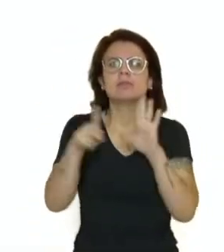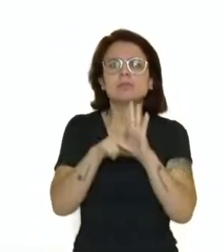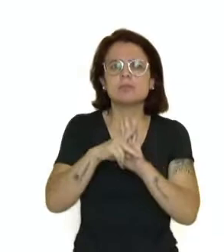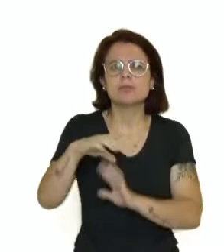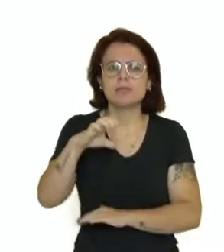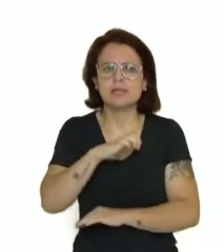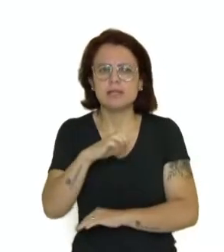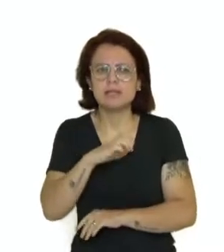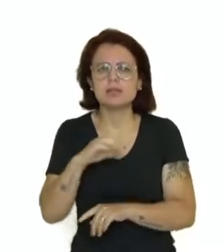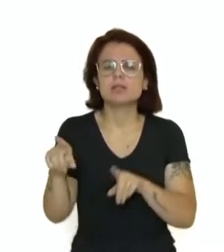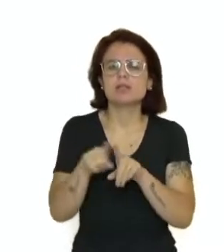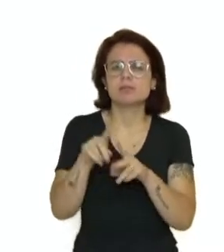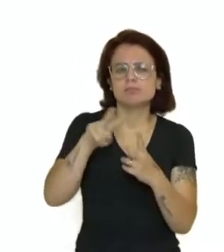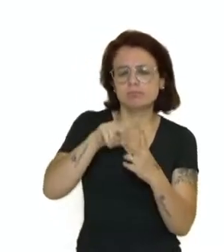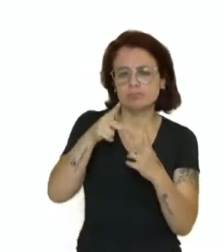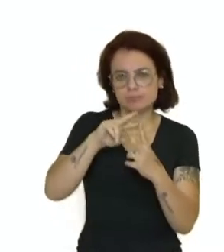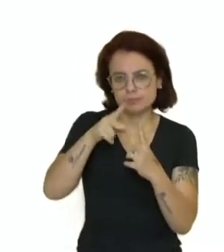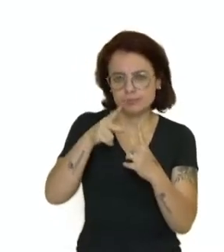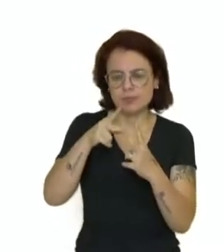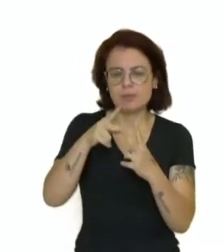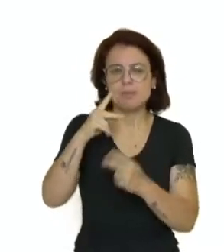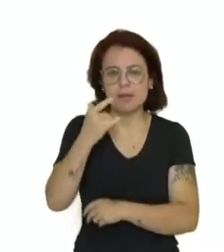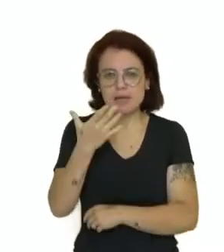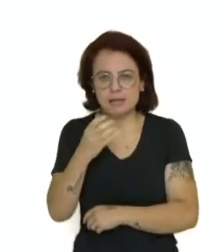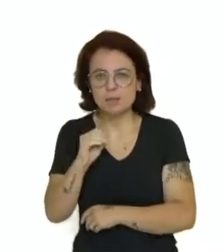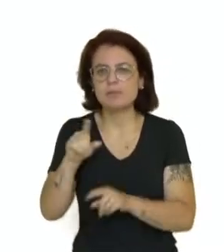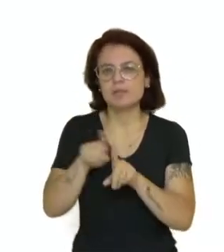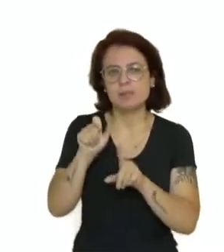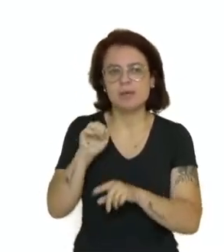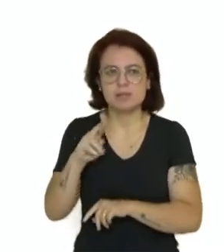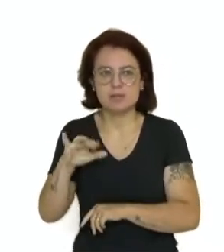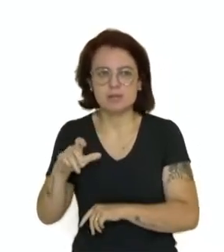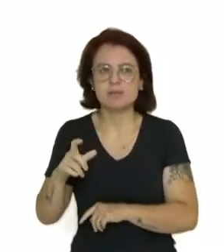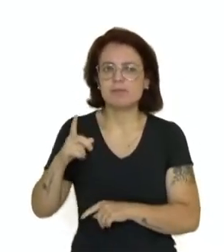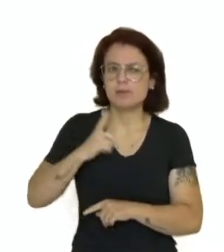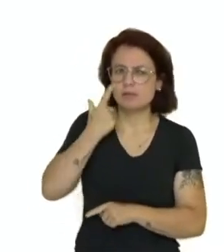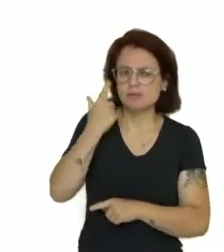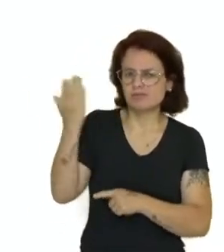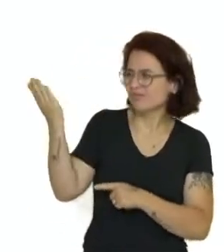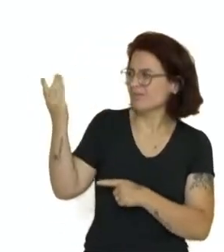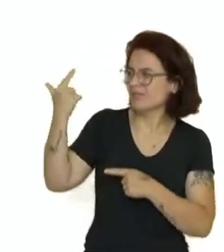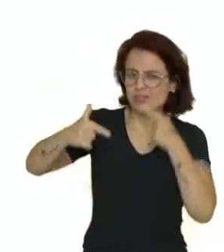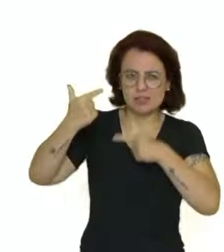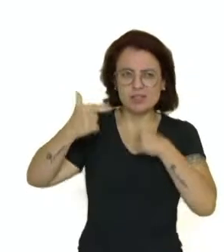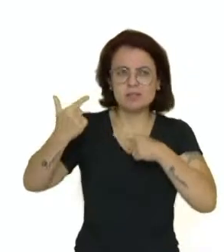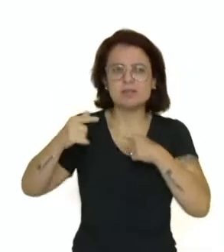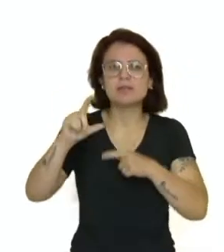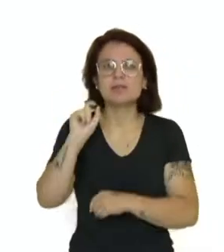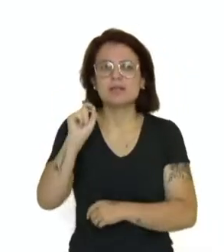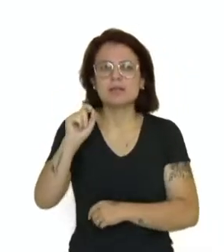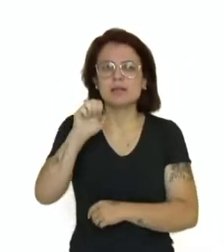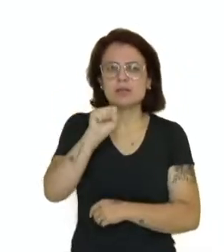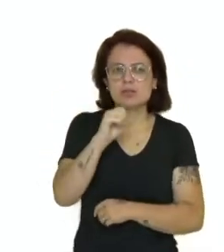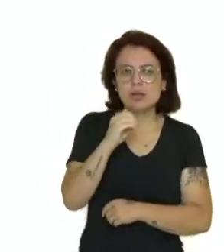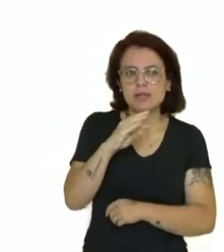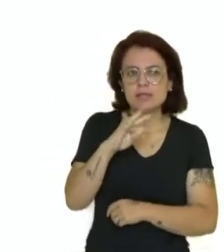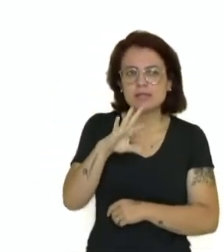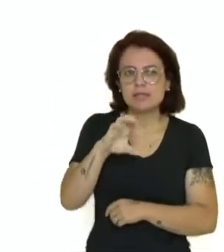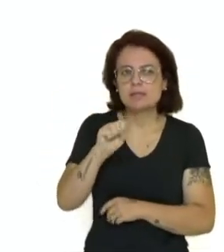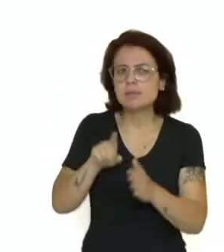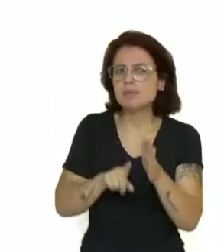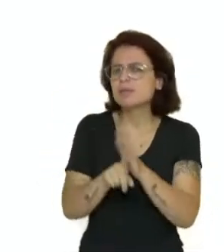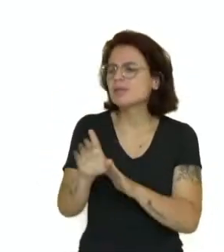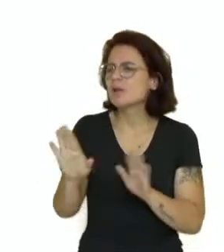caracterizar a ética aristotélica. Bom, tá aí, né? No diálogo Meno do Platão, Sócrates pergunta: qual